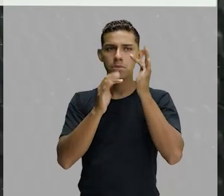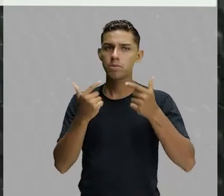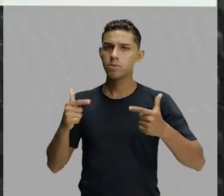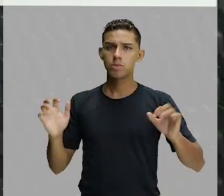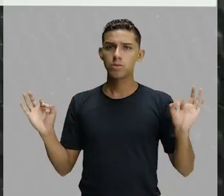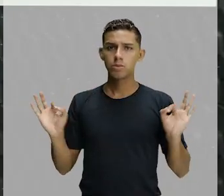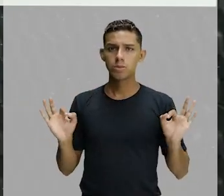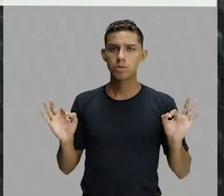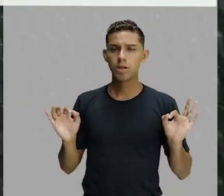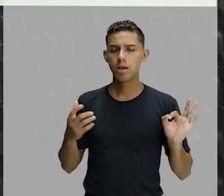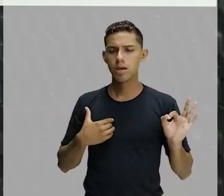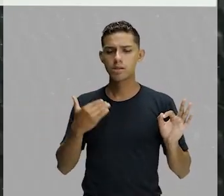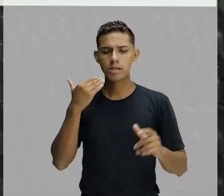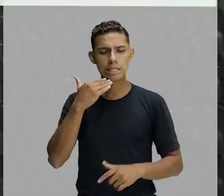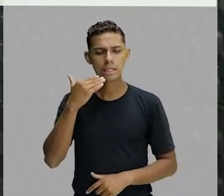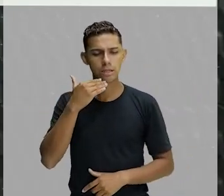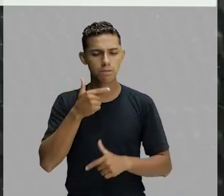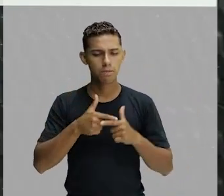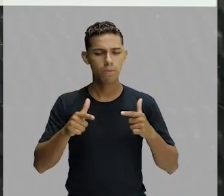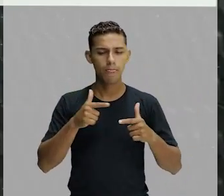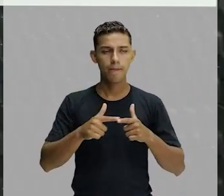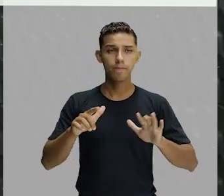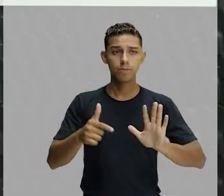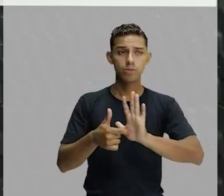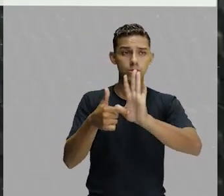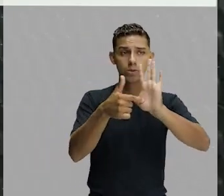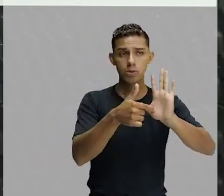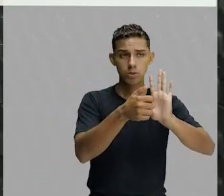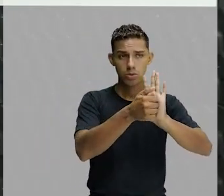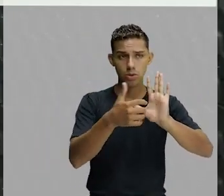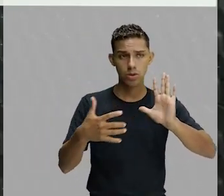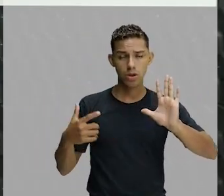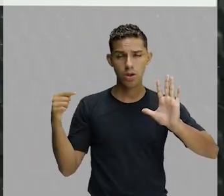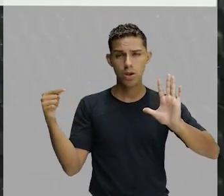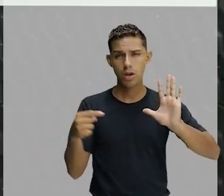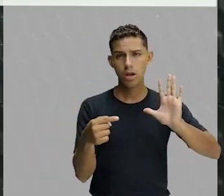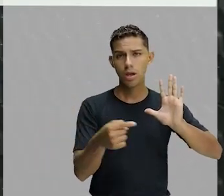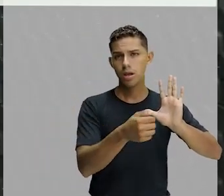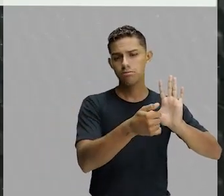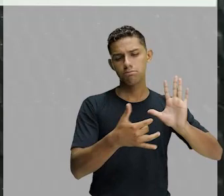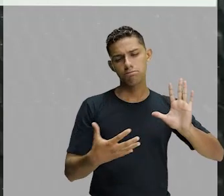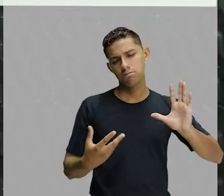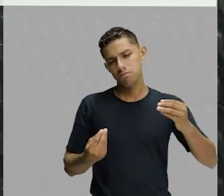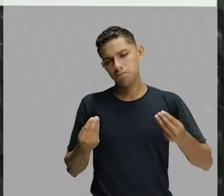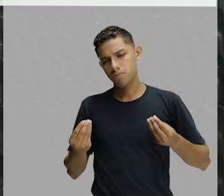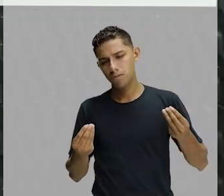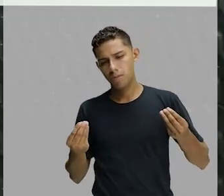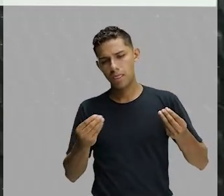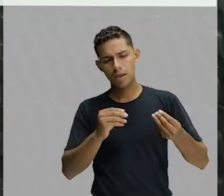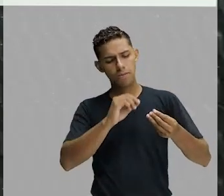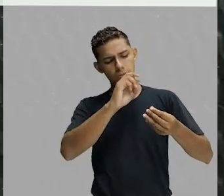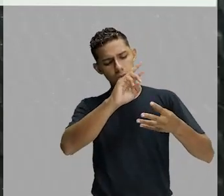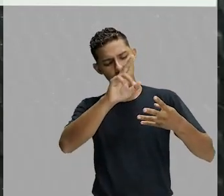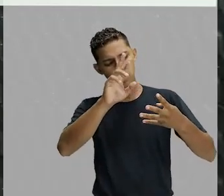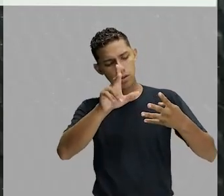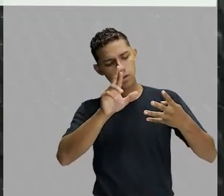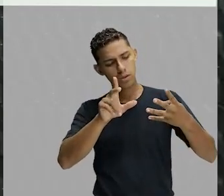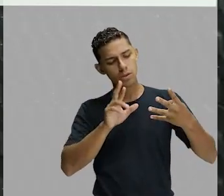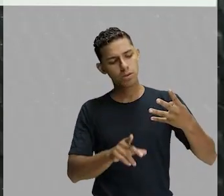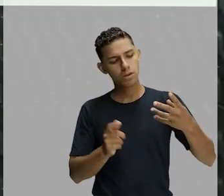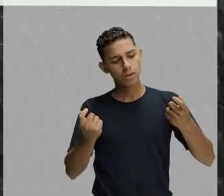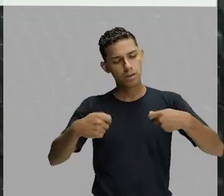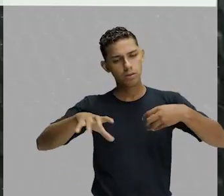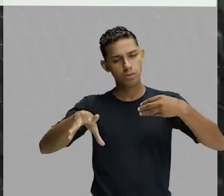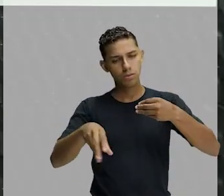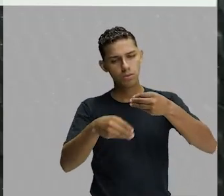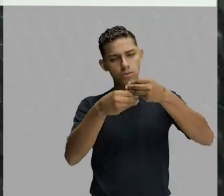ter essa deficiência apresentada, né, formando esses diversos sintomas, nós temos que promover